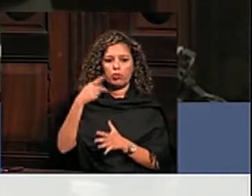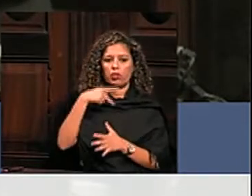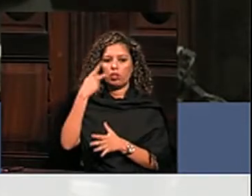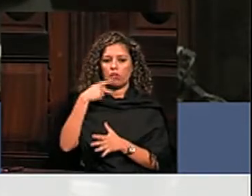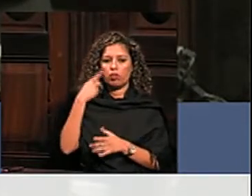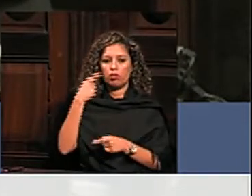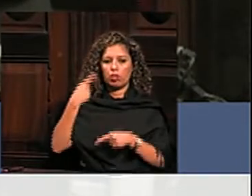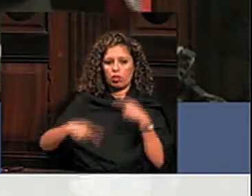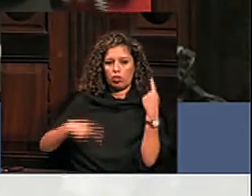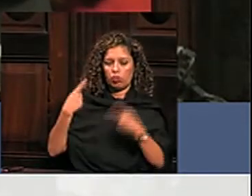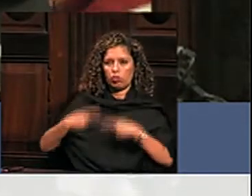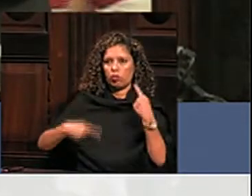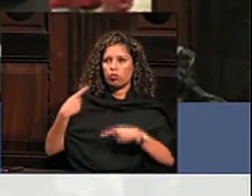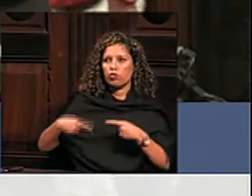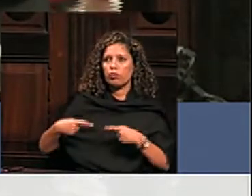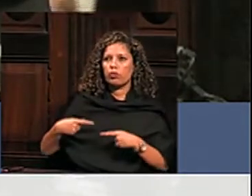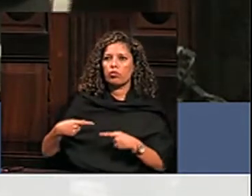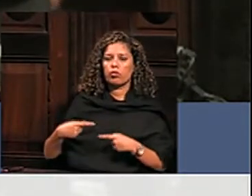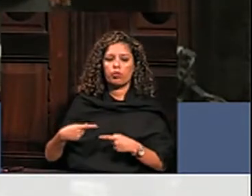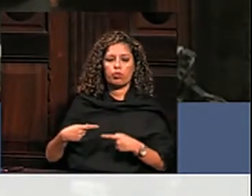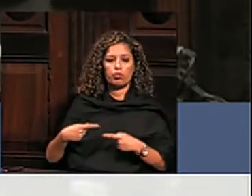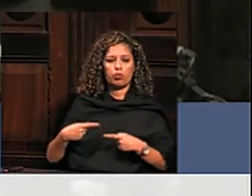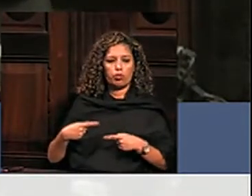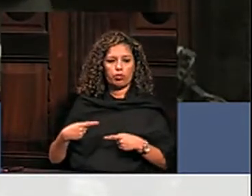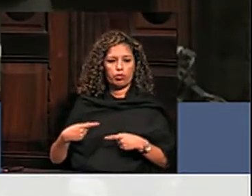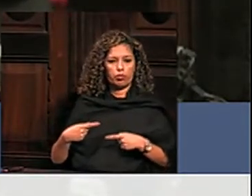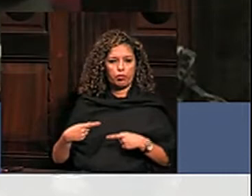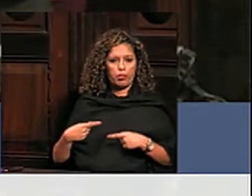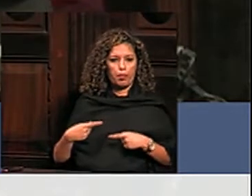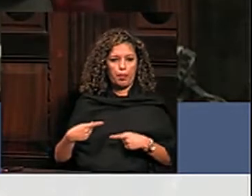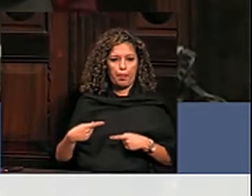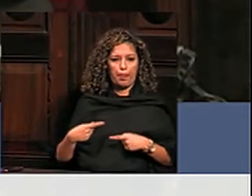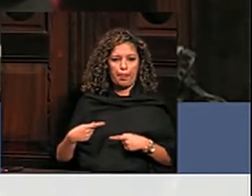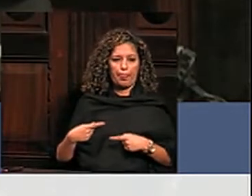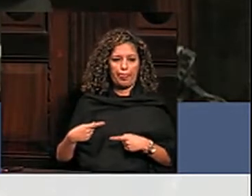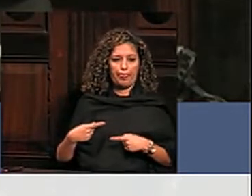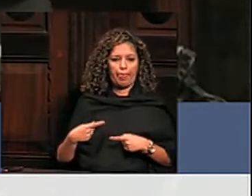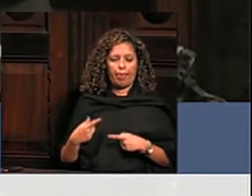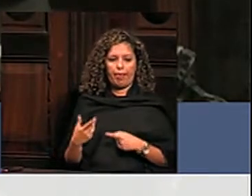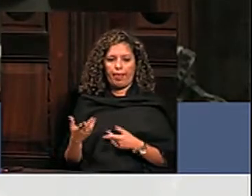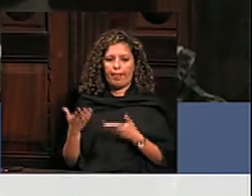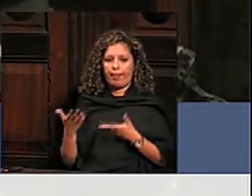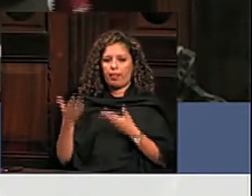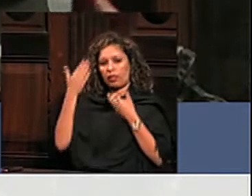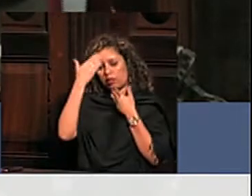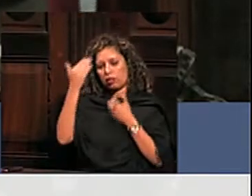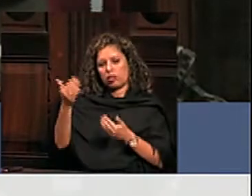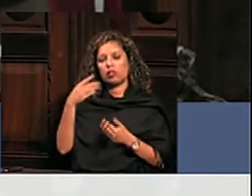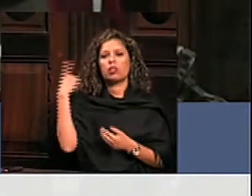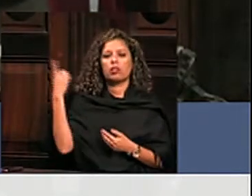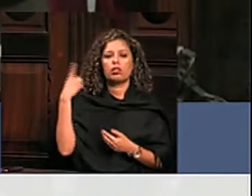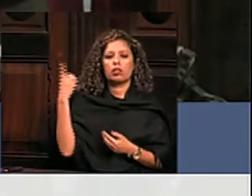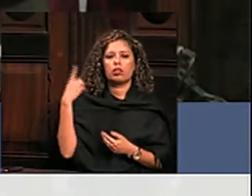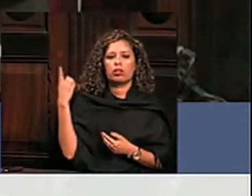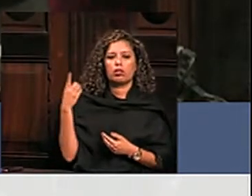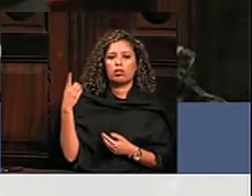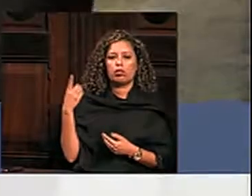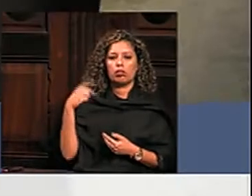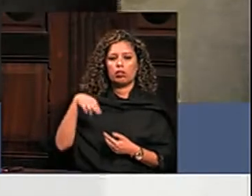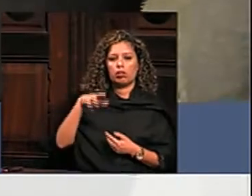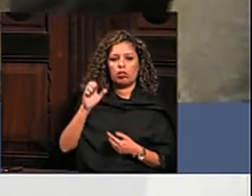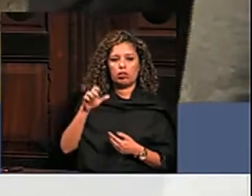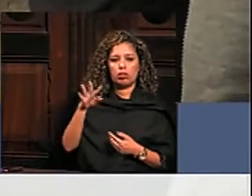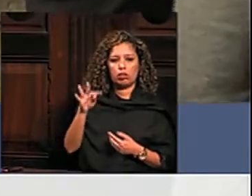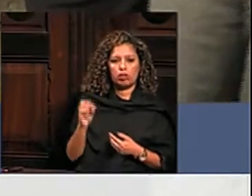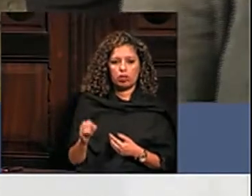discutir, para declarar. Pode ser, deputado? Tá bom, presidente. Mas antes disso, eu quero agradecer ao deputado Jorge Felipe Neto, que sensibilizou